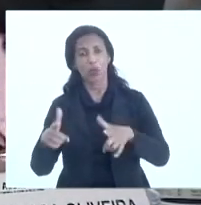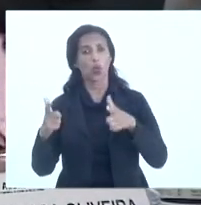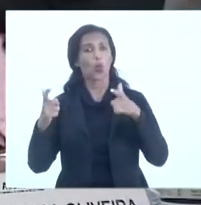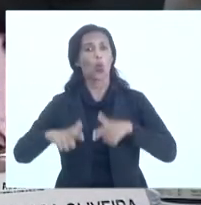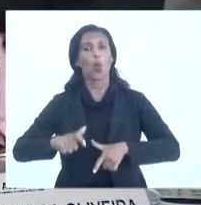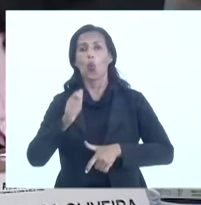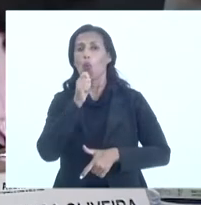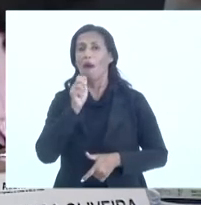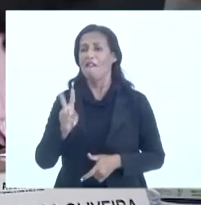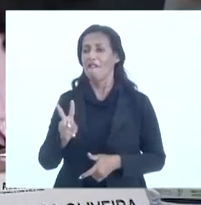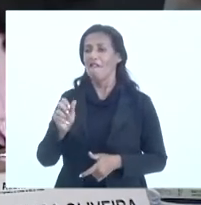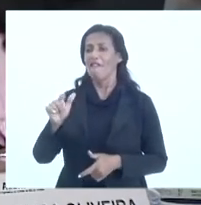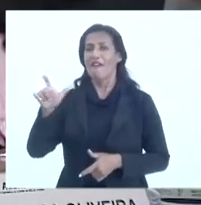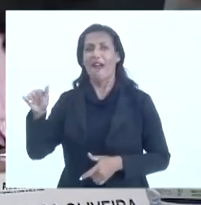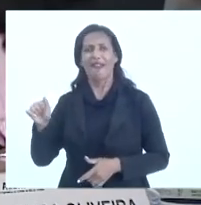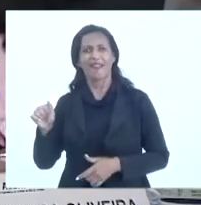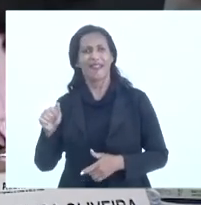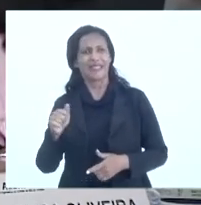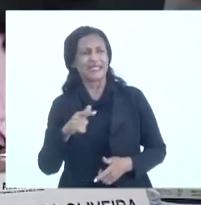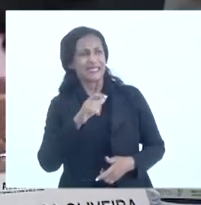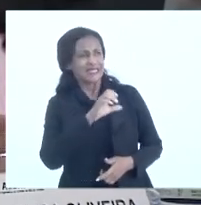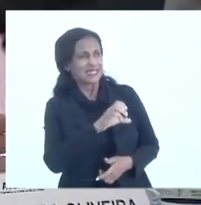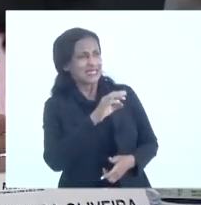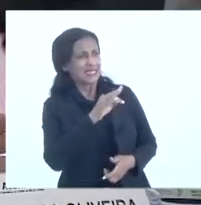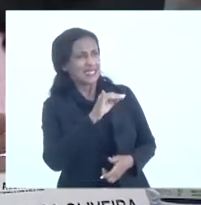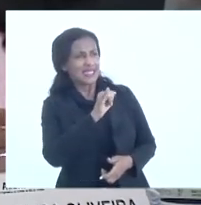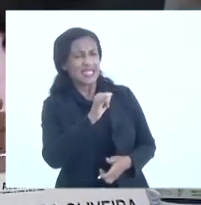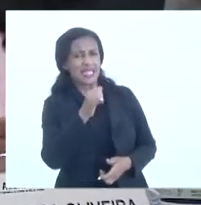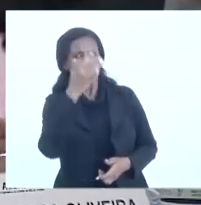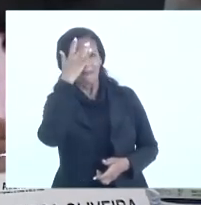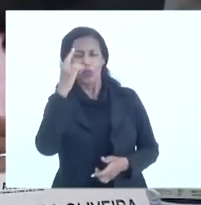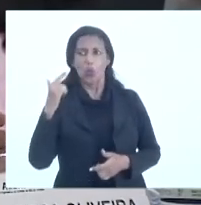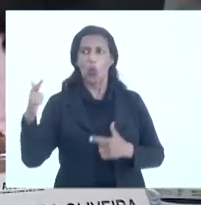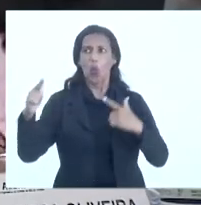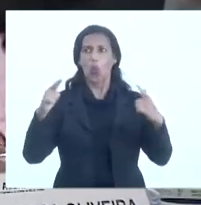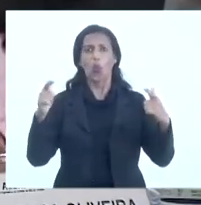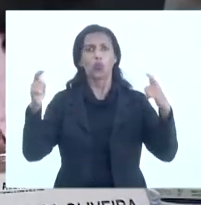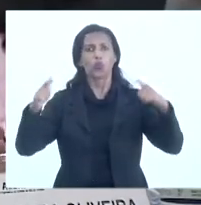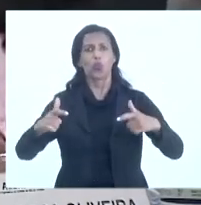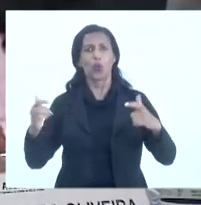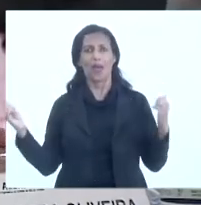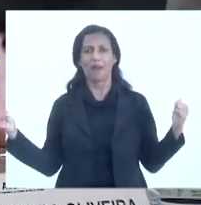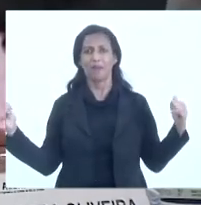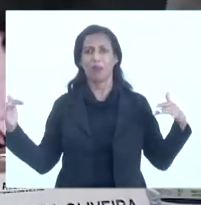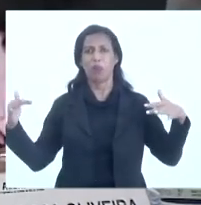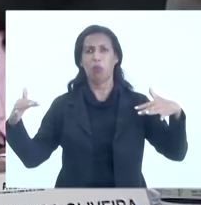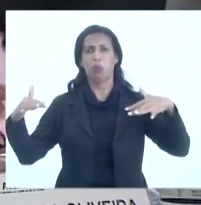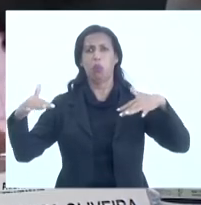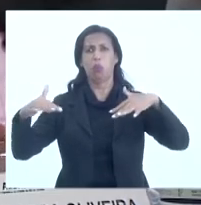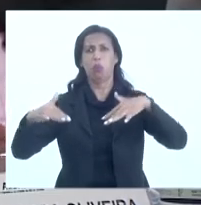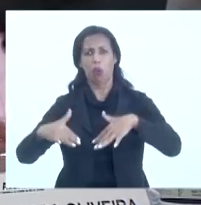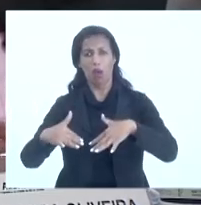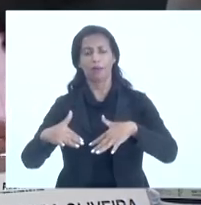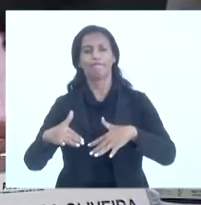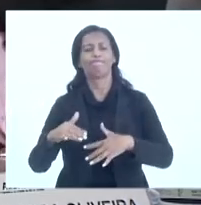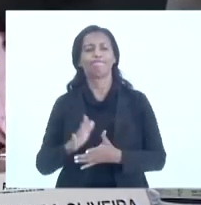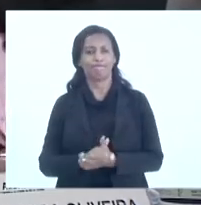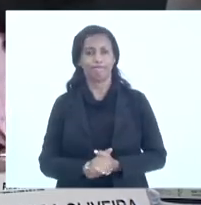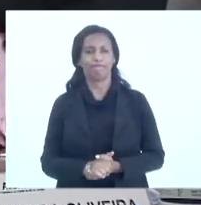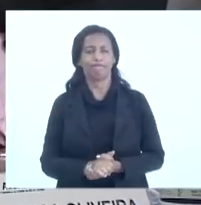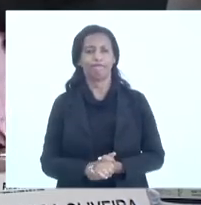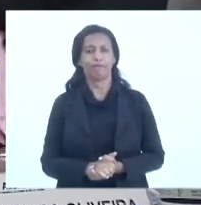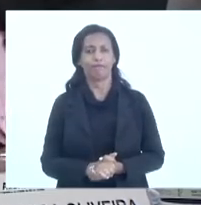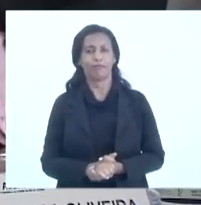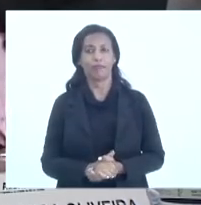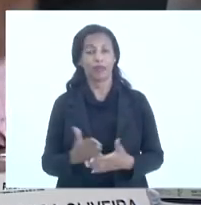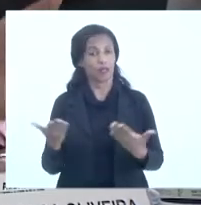tínhamos vagas de CTI e vários pacientes de outras regiões foram transferidos para o Hospital Zilda Arms.